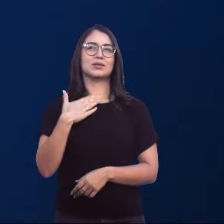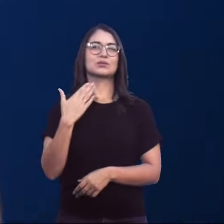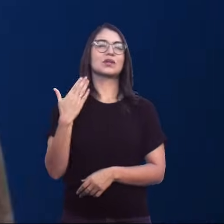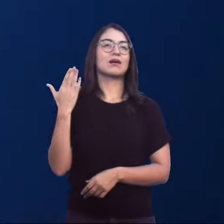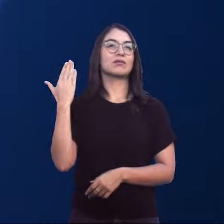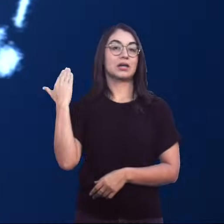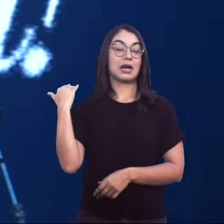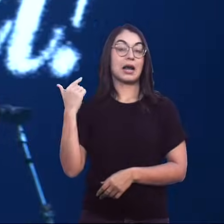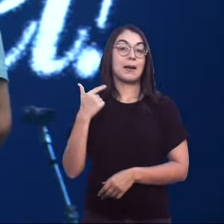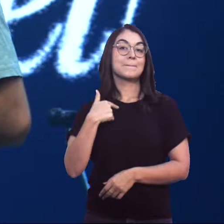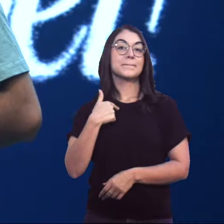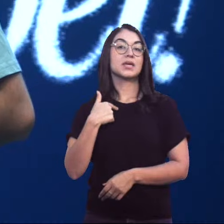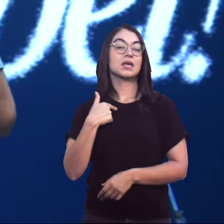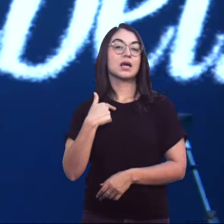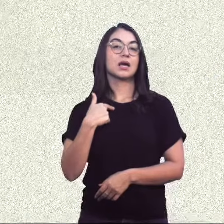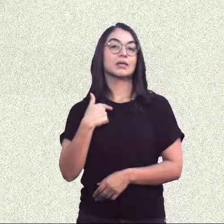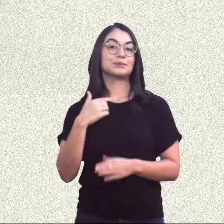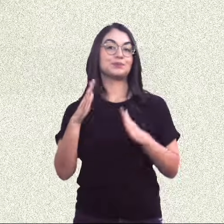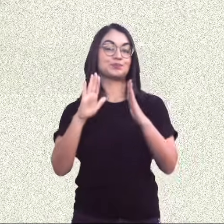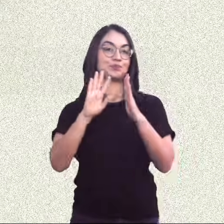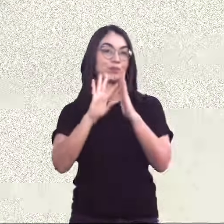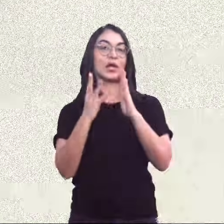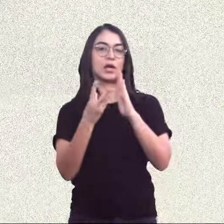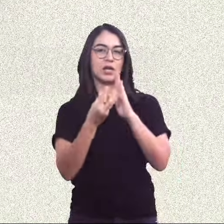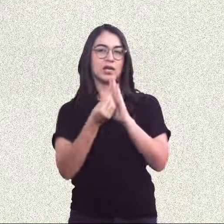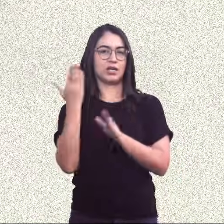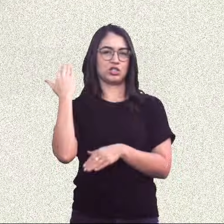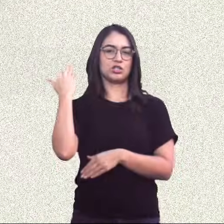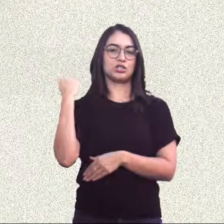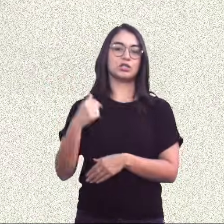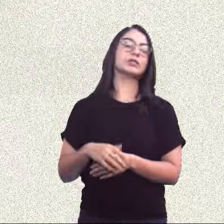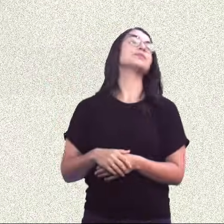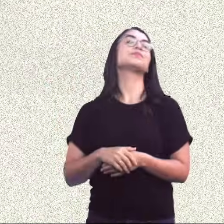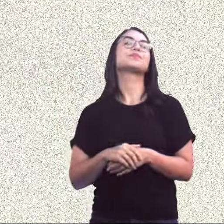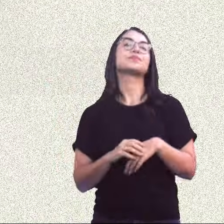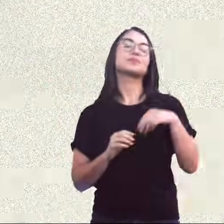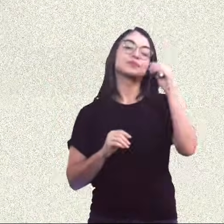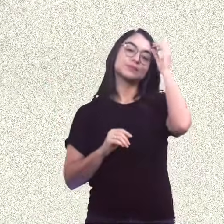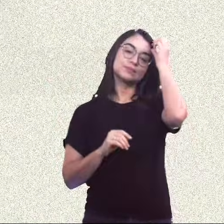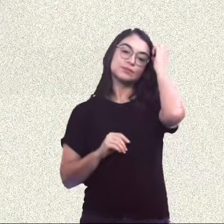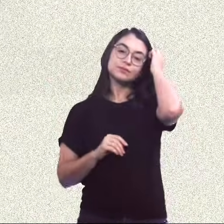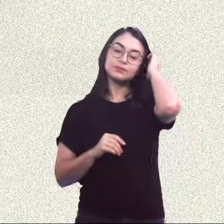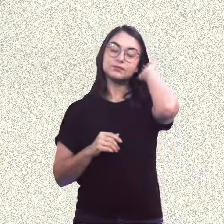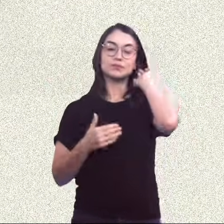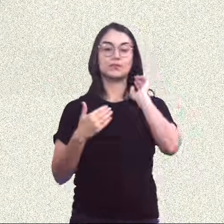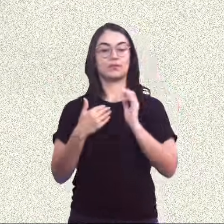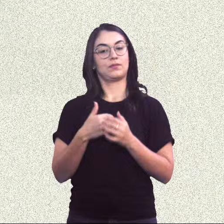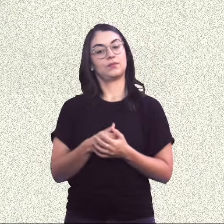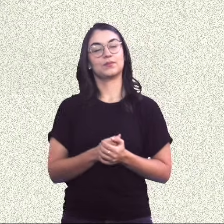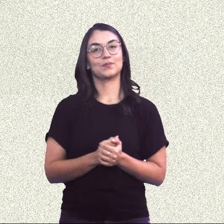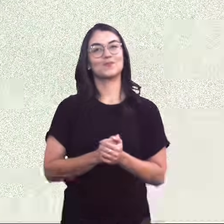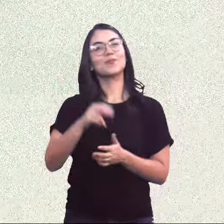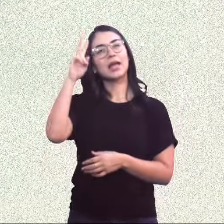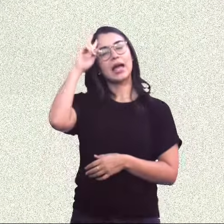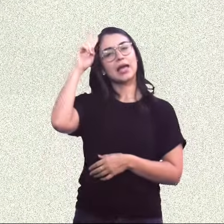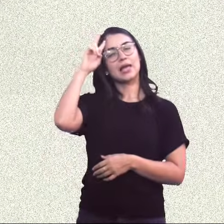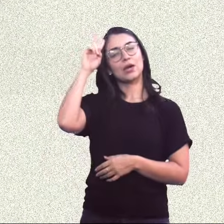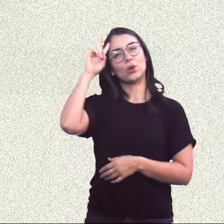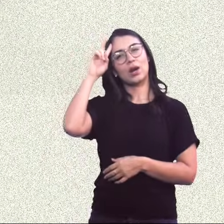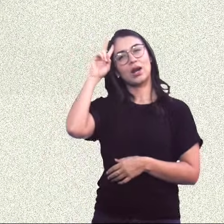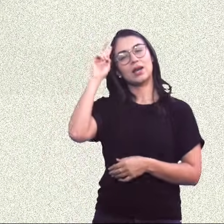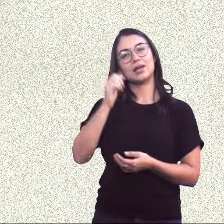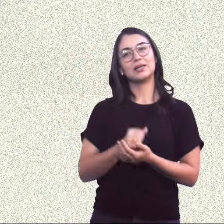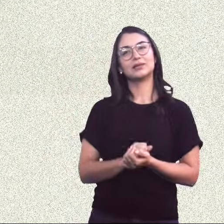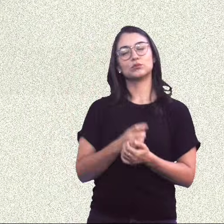antiga igreja, e faz tempo, né, porque eu sou aqui da Bíblia há bastante tempo, mas eu lembro que eu fui naquela igreja